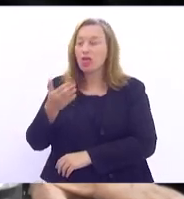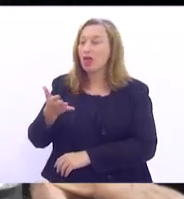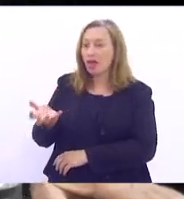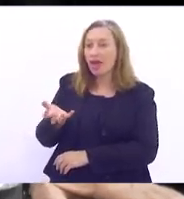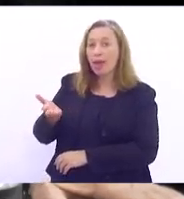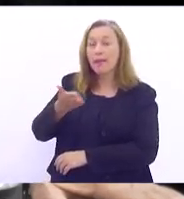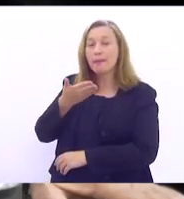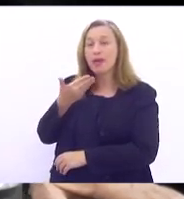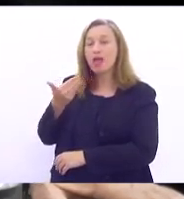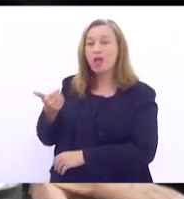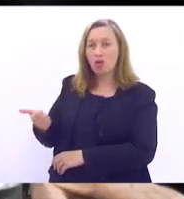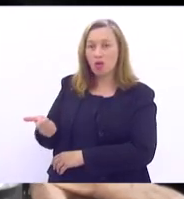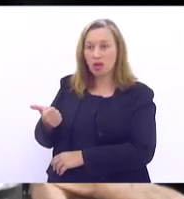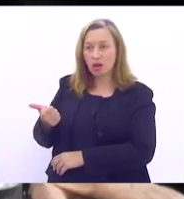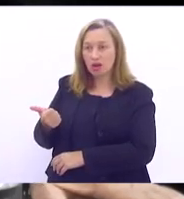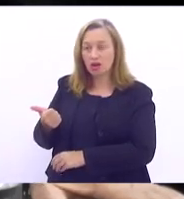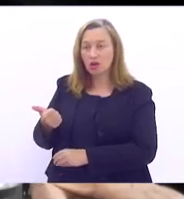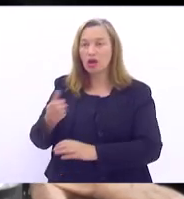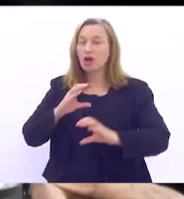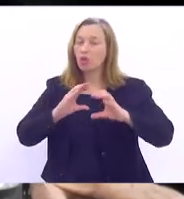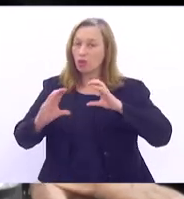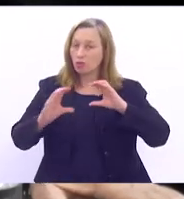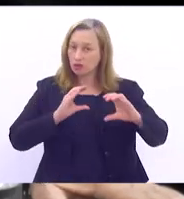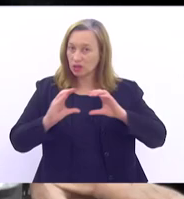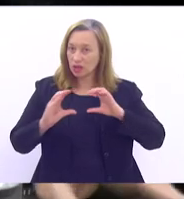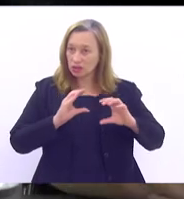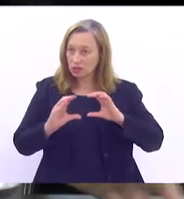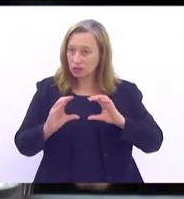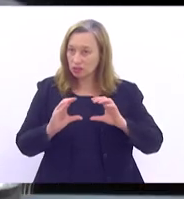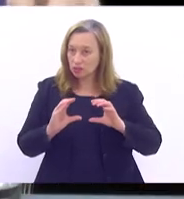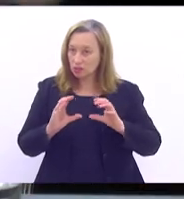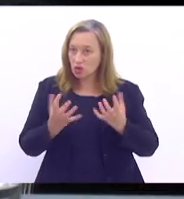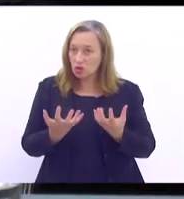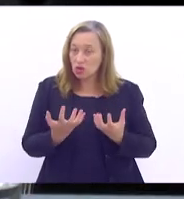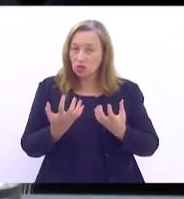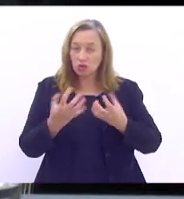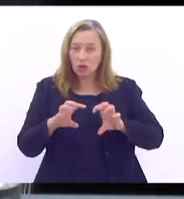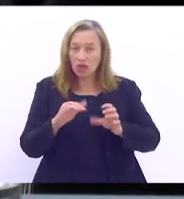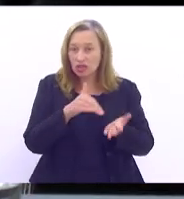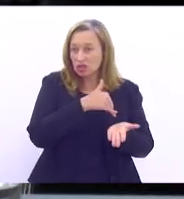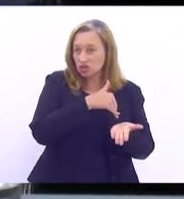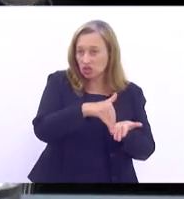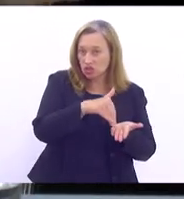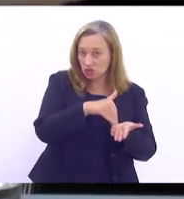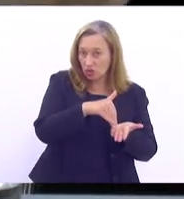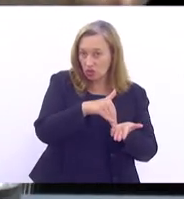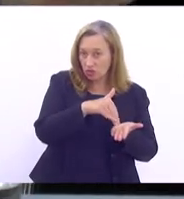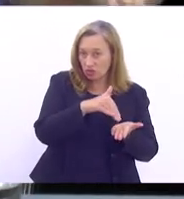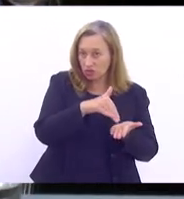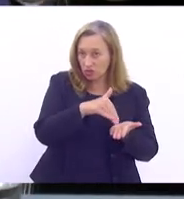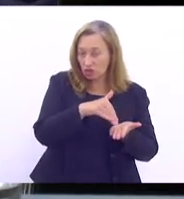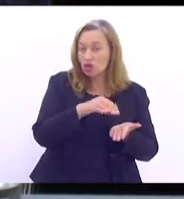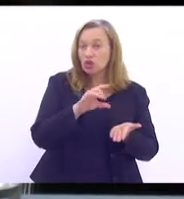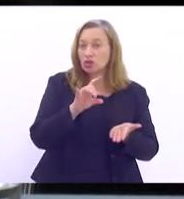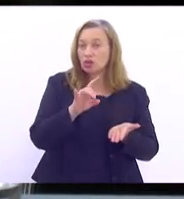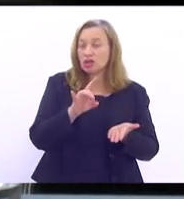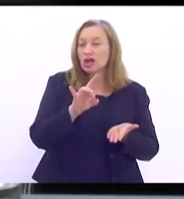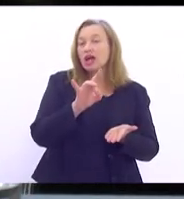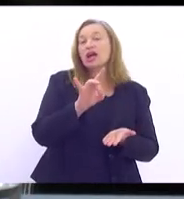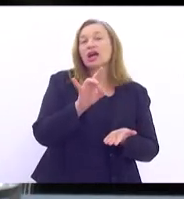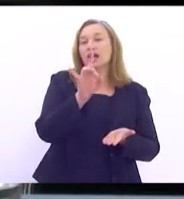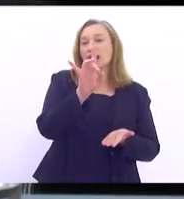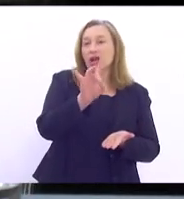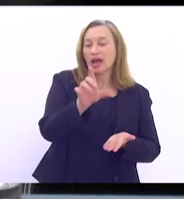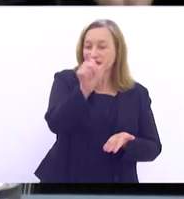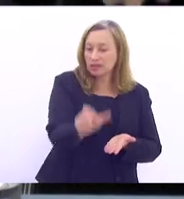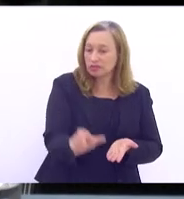melhorar a forma de comunicação, não quer que seja para o escritório, quer que seja individualmente para todos os